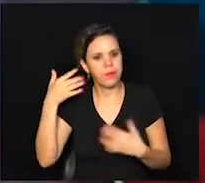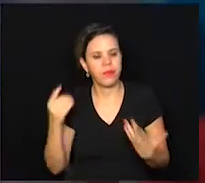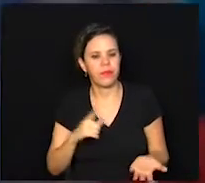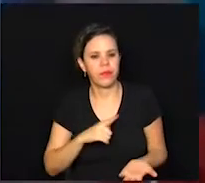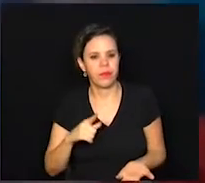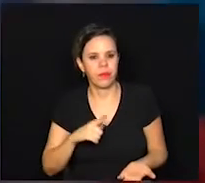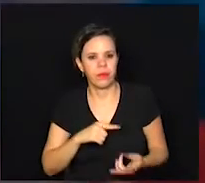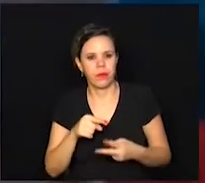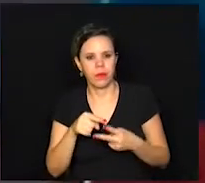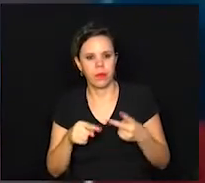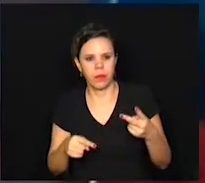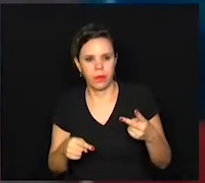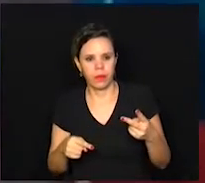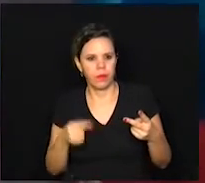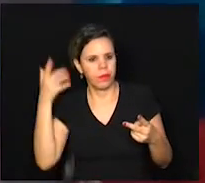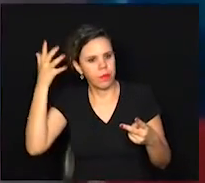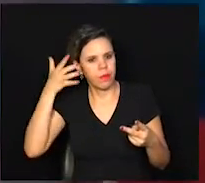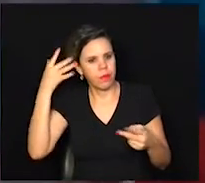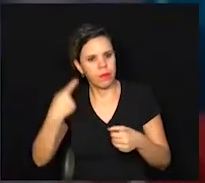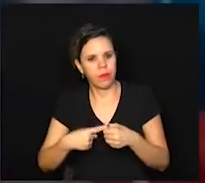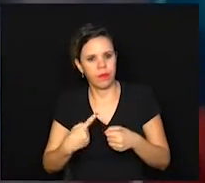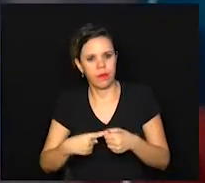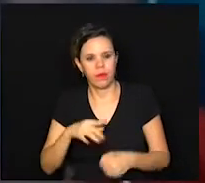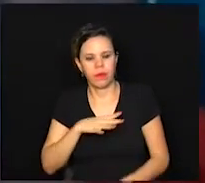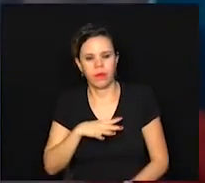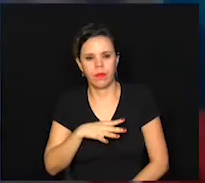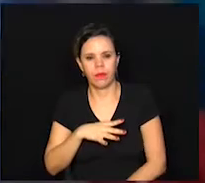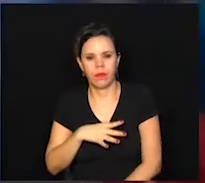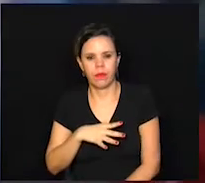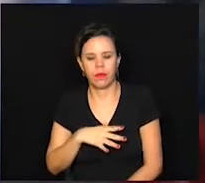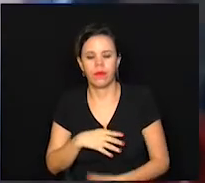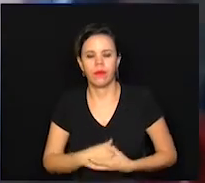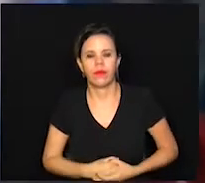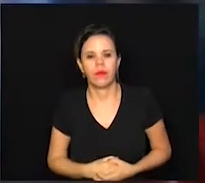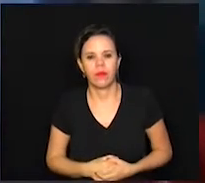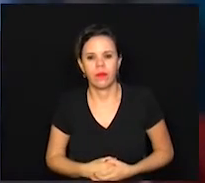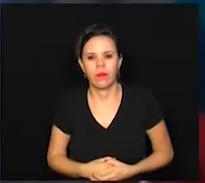tivemos 2 conferências municipais, salvo engano, em